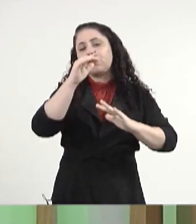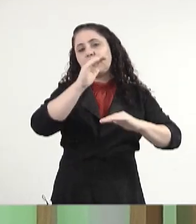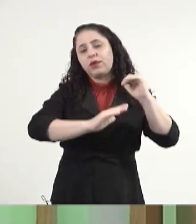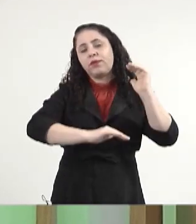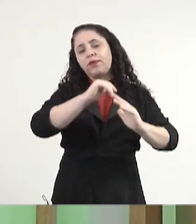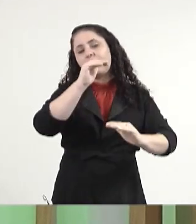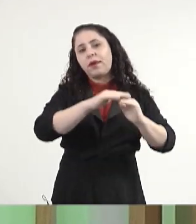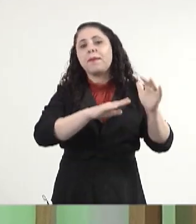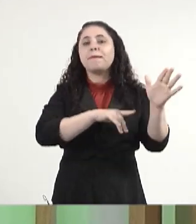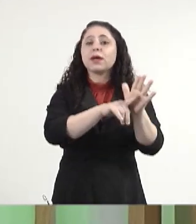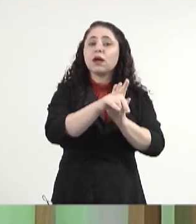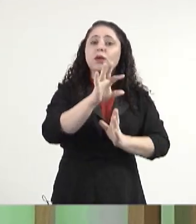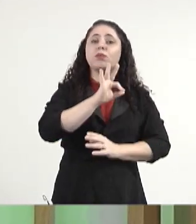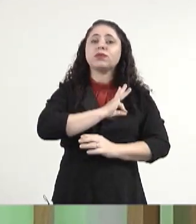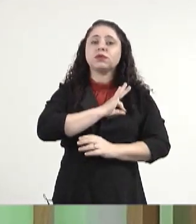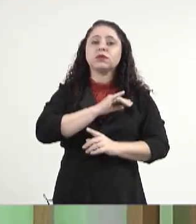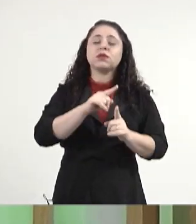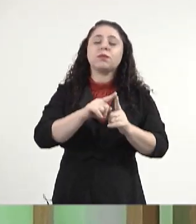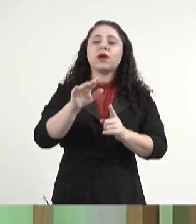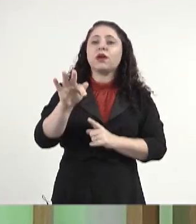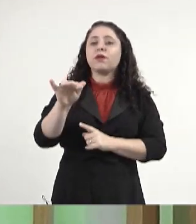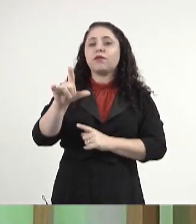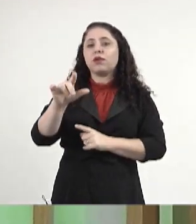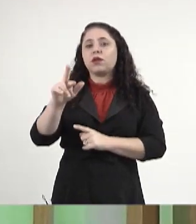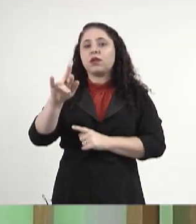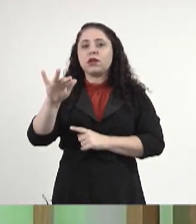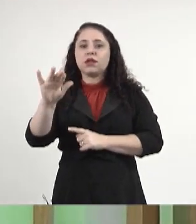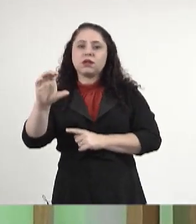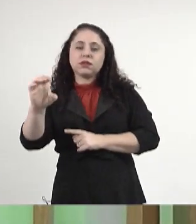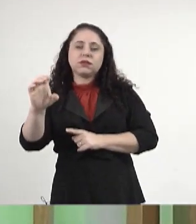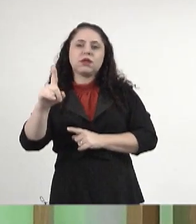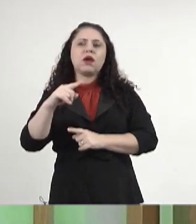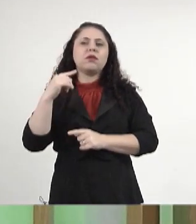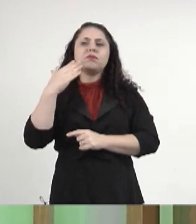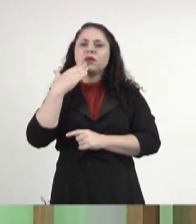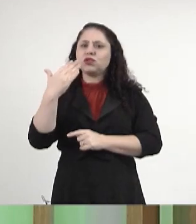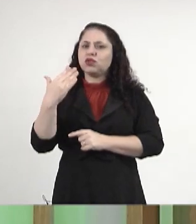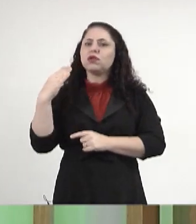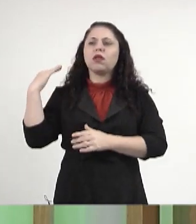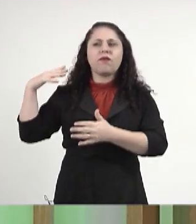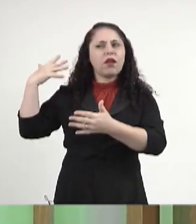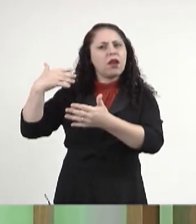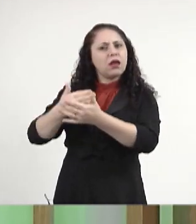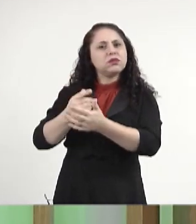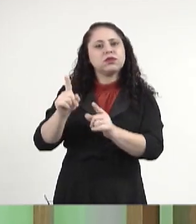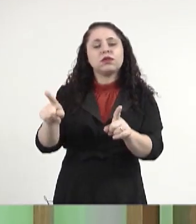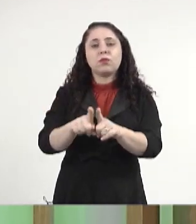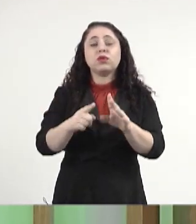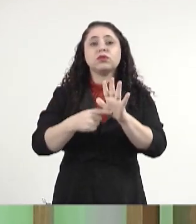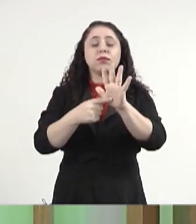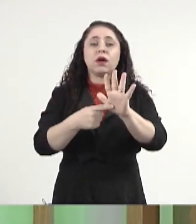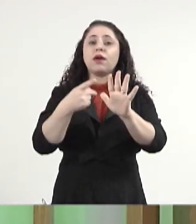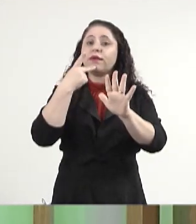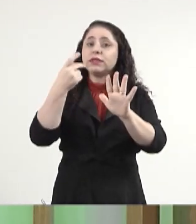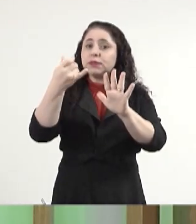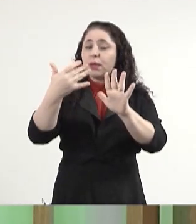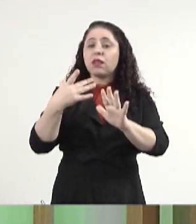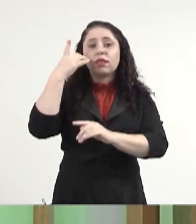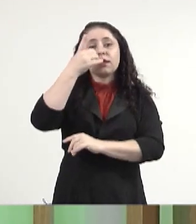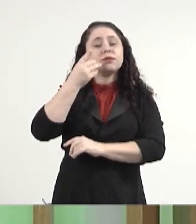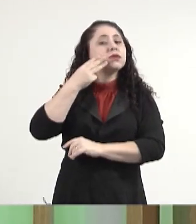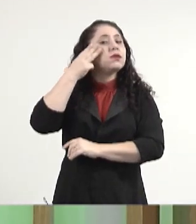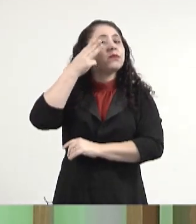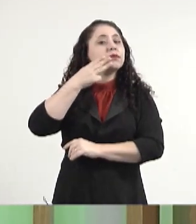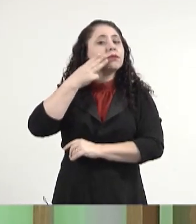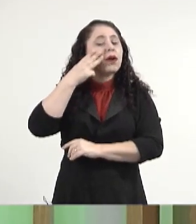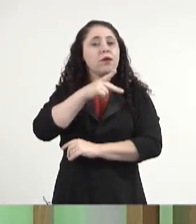de peritos papiloscopistas com a de peritos forenses, inclusive uma demanda antiga da categoria. Nós mostramos agora há pouco a fala da deputada